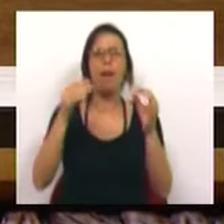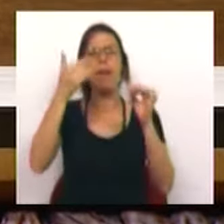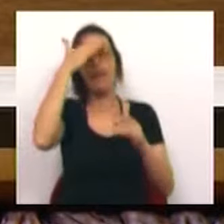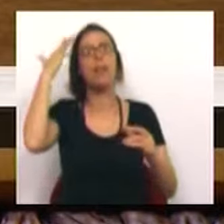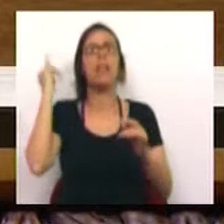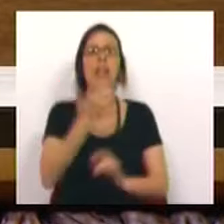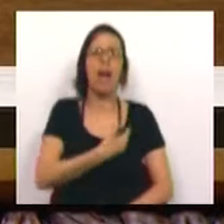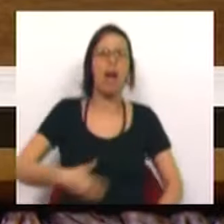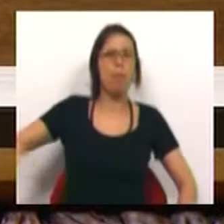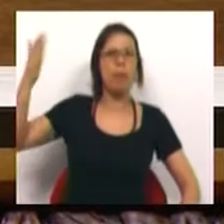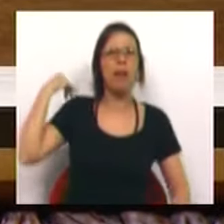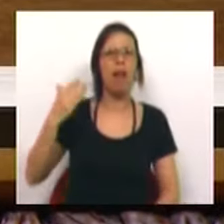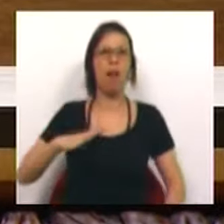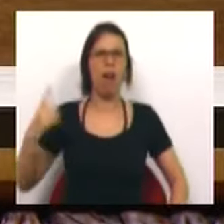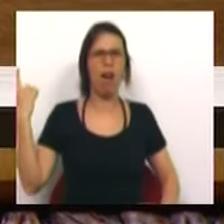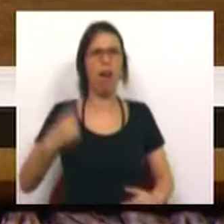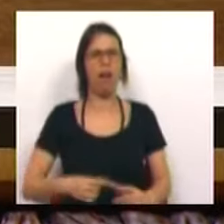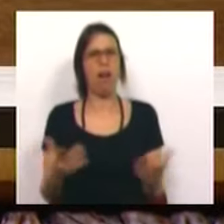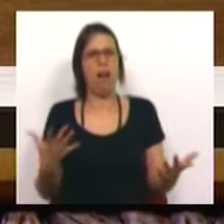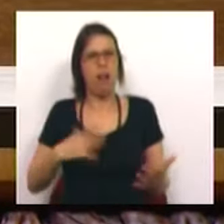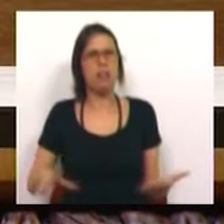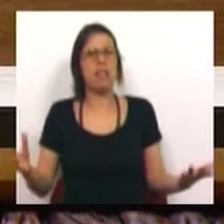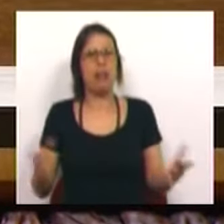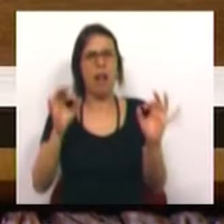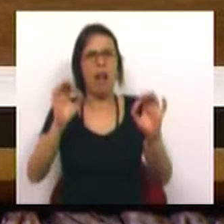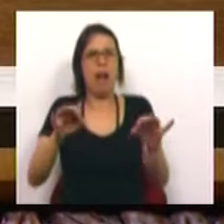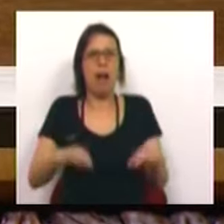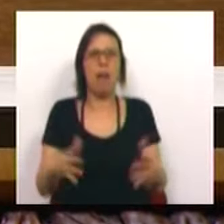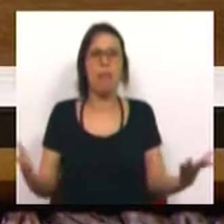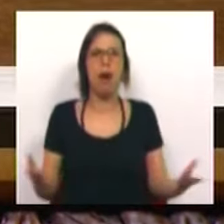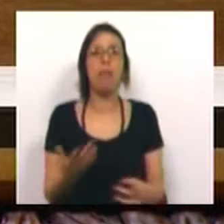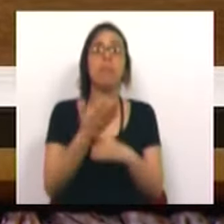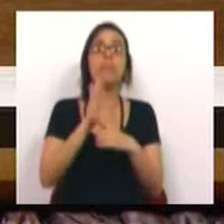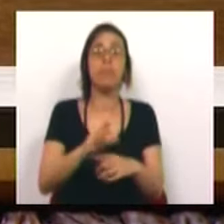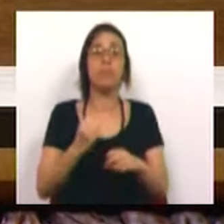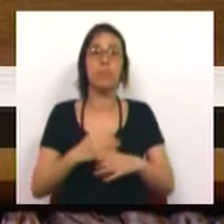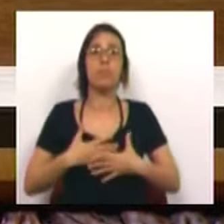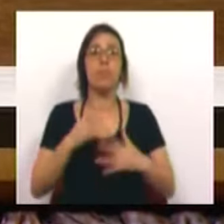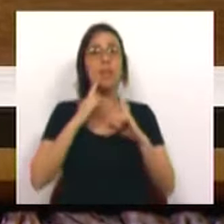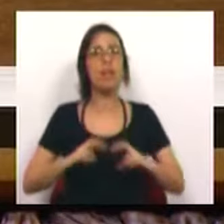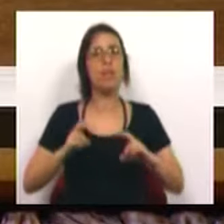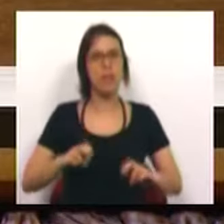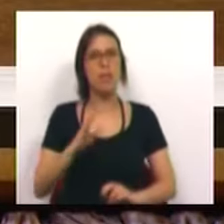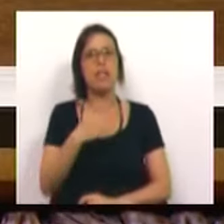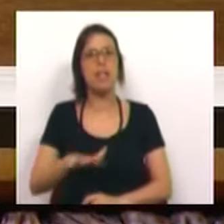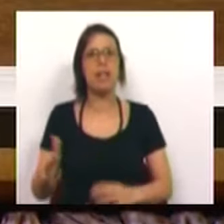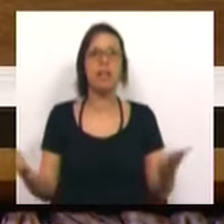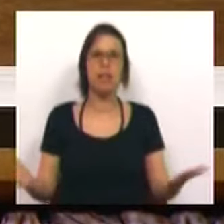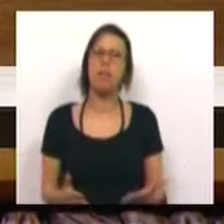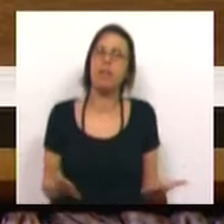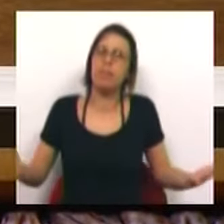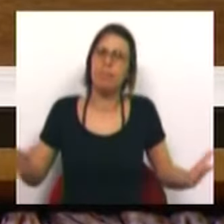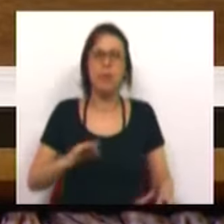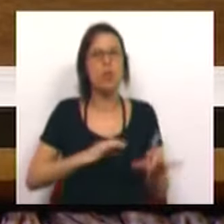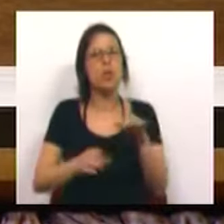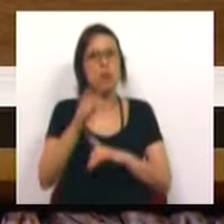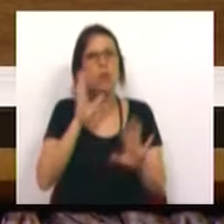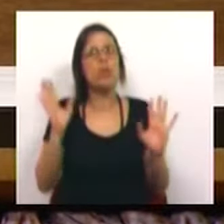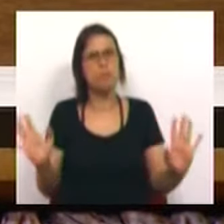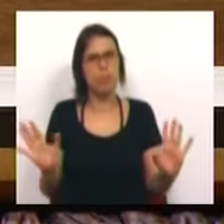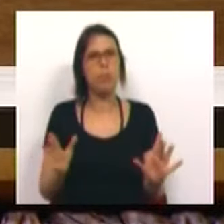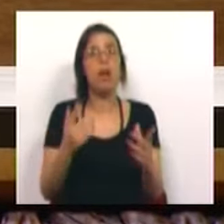ideias peregrinas que se pretende aniquilar designadamente a carreira de investigação científica. Senhoras e senhores